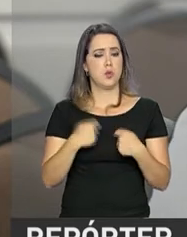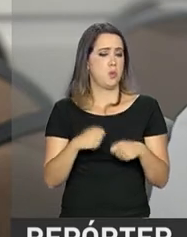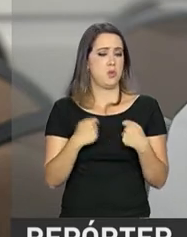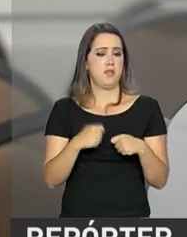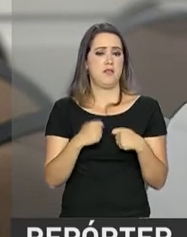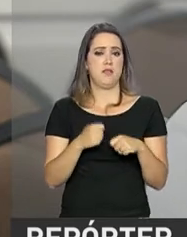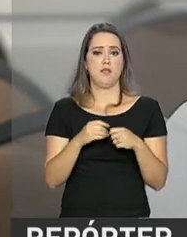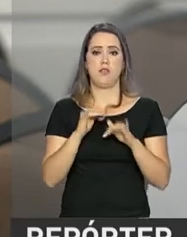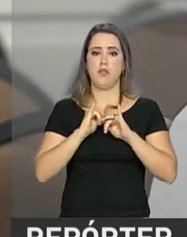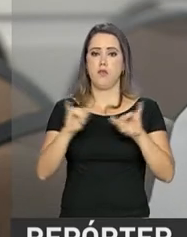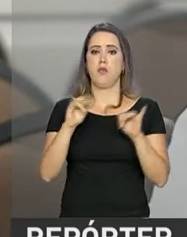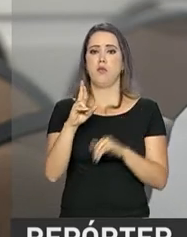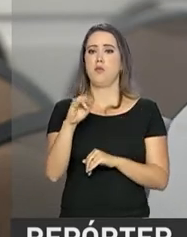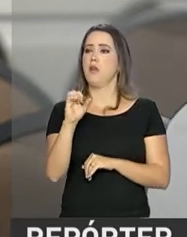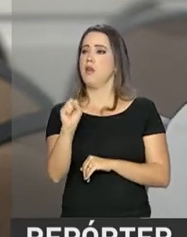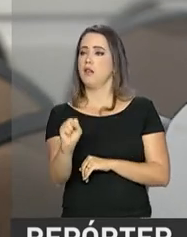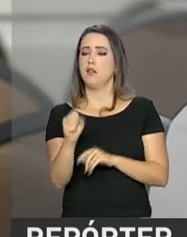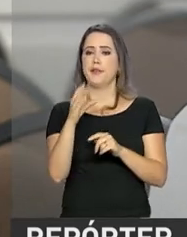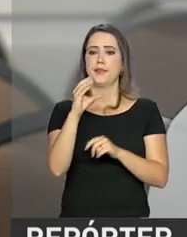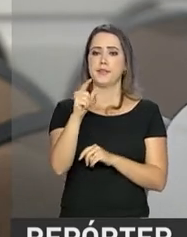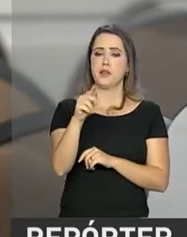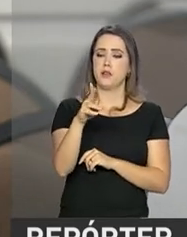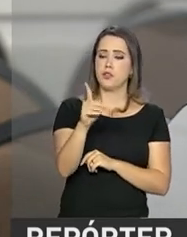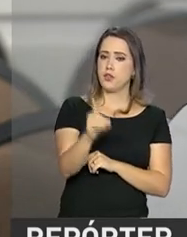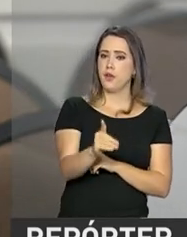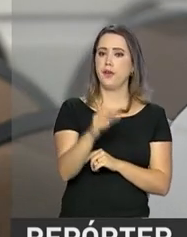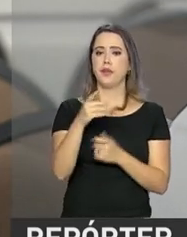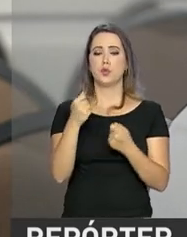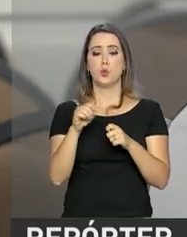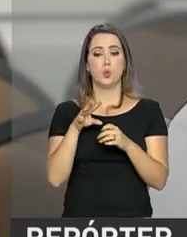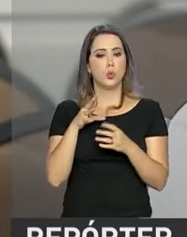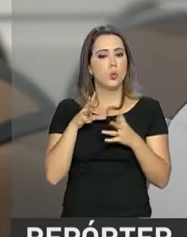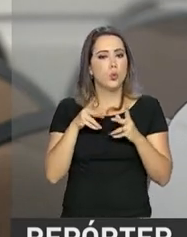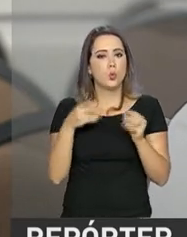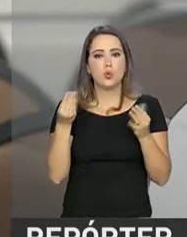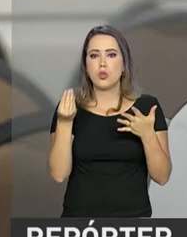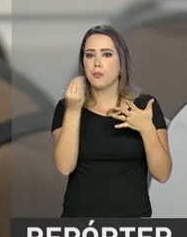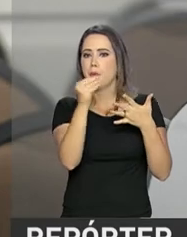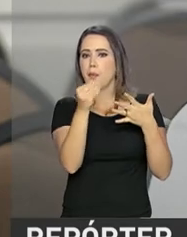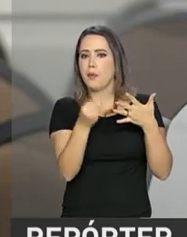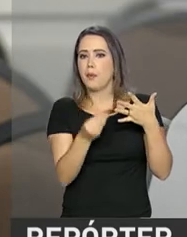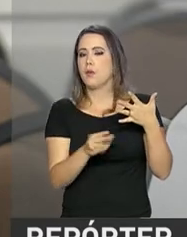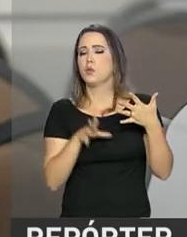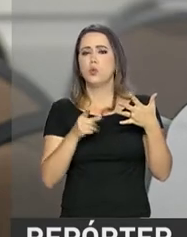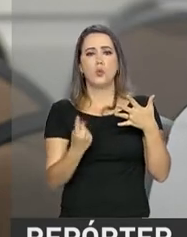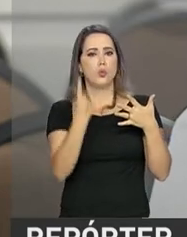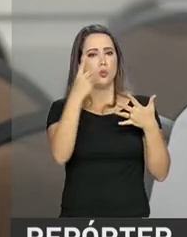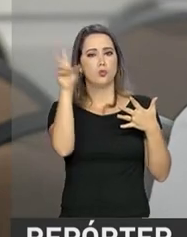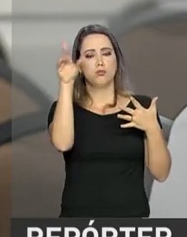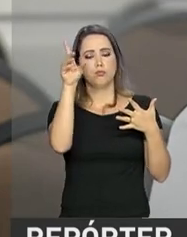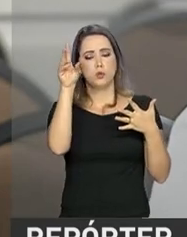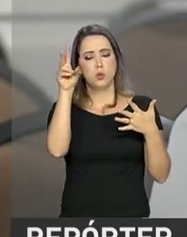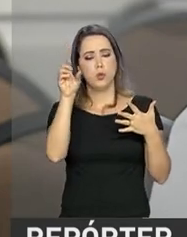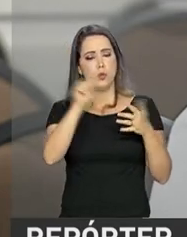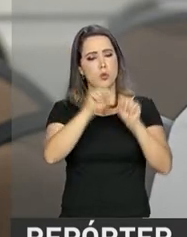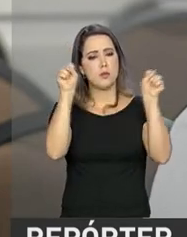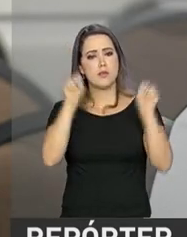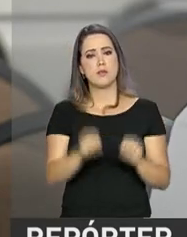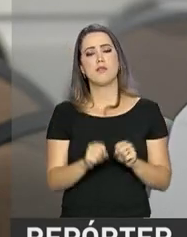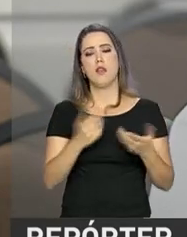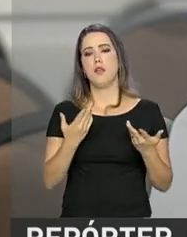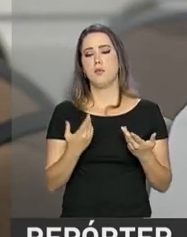ter que informa a rae 70kg edital estudo vai fazendo e social pra nós era vamos fazer a juntada de suas informações